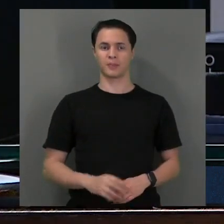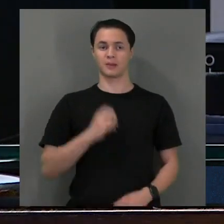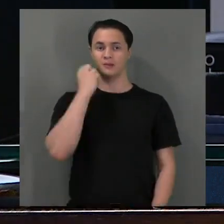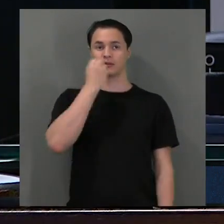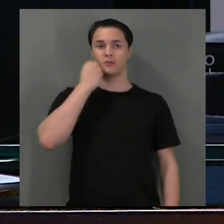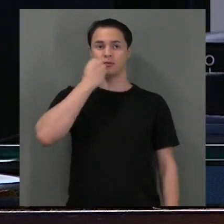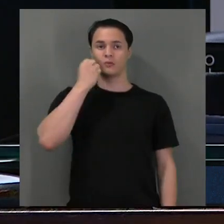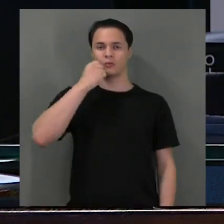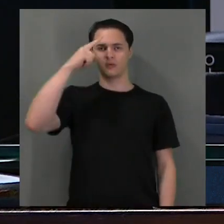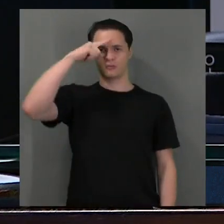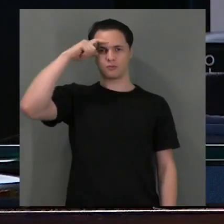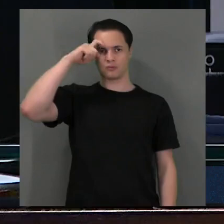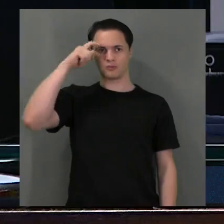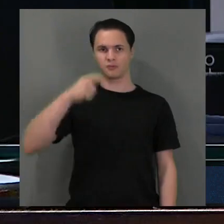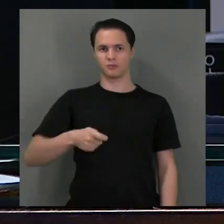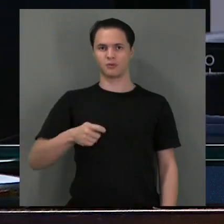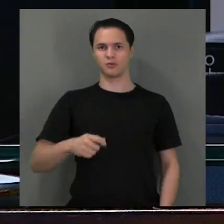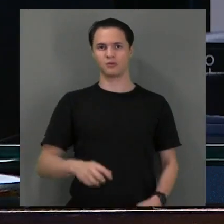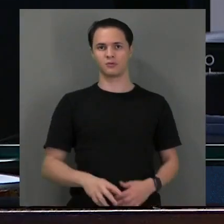senador Sérgio Moro,